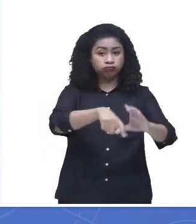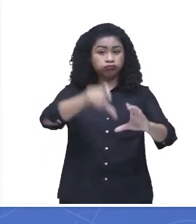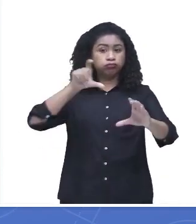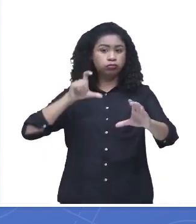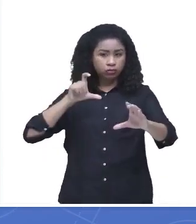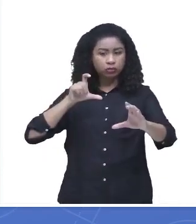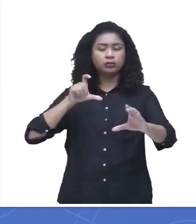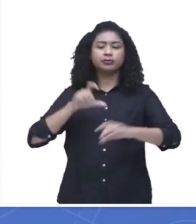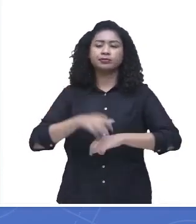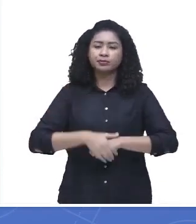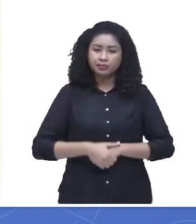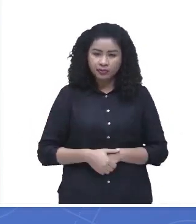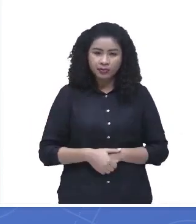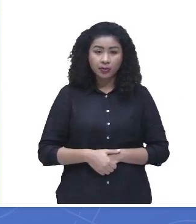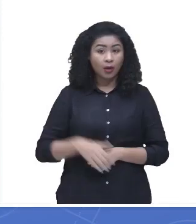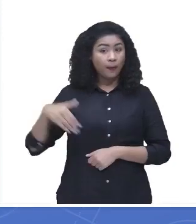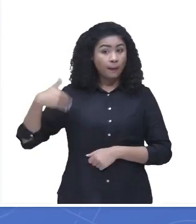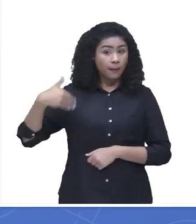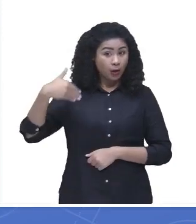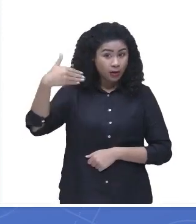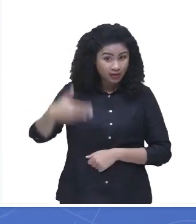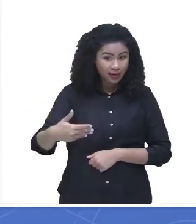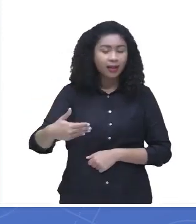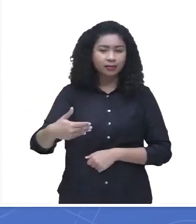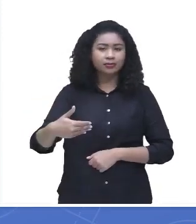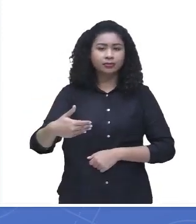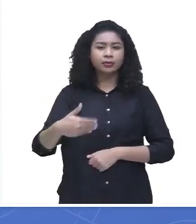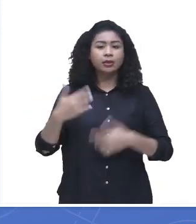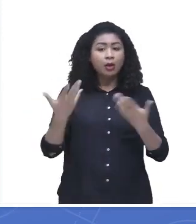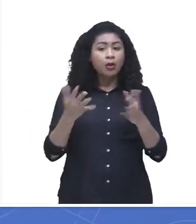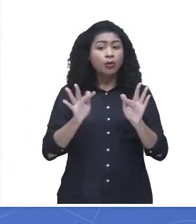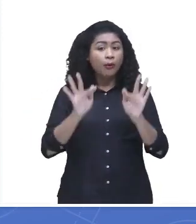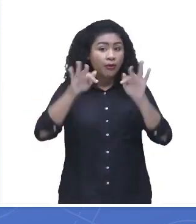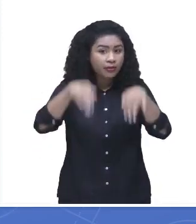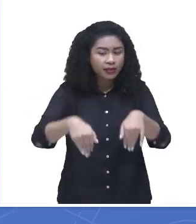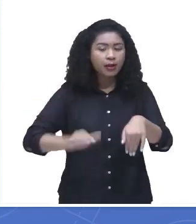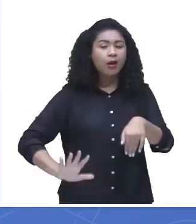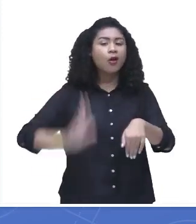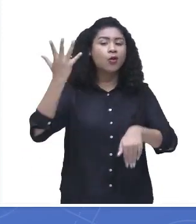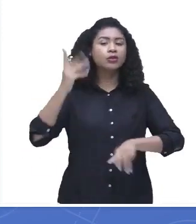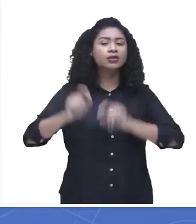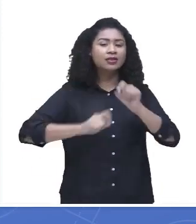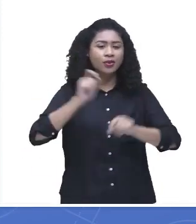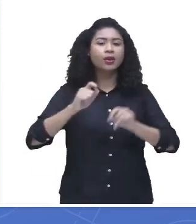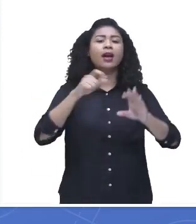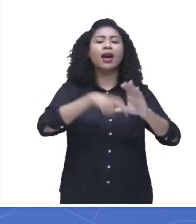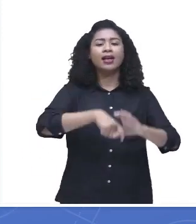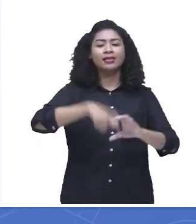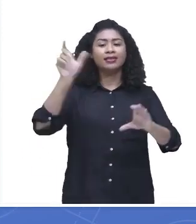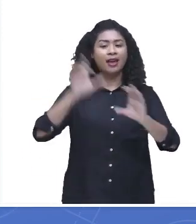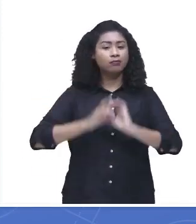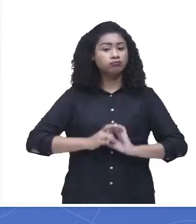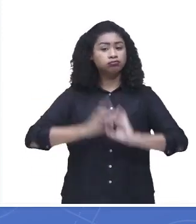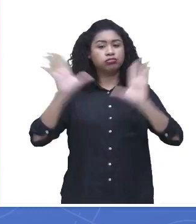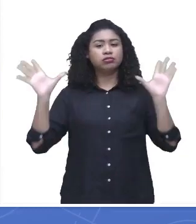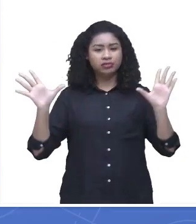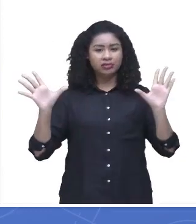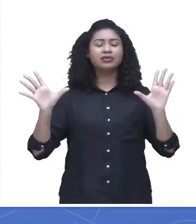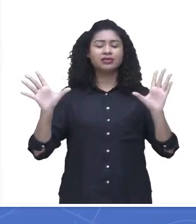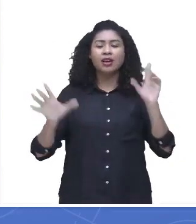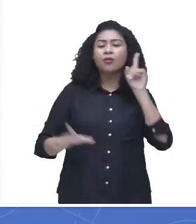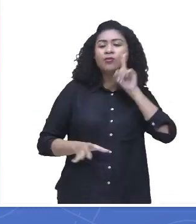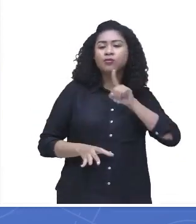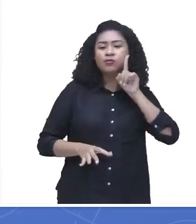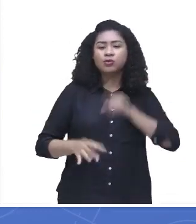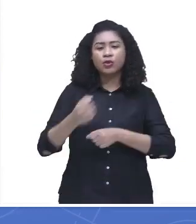culminou, ou seja, o ápice foi a independência dos Estados Unidos em 4 de julho de 1776,